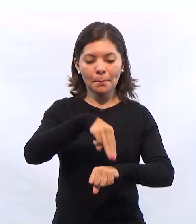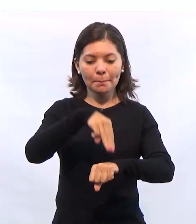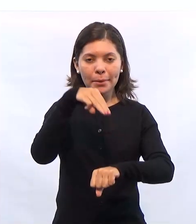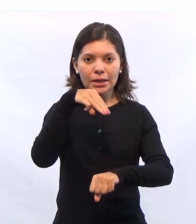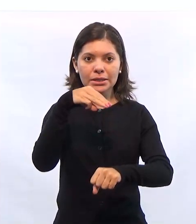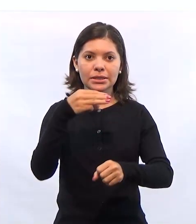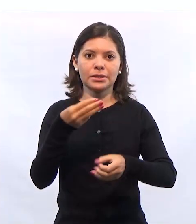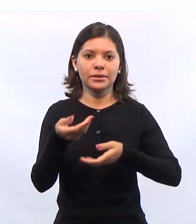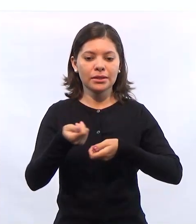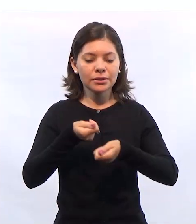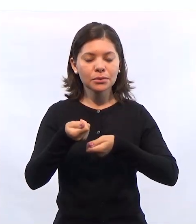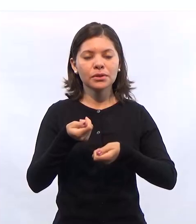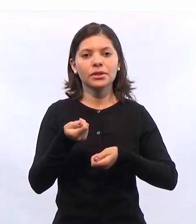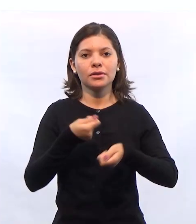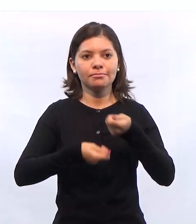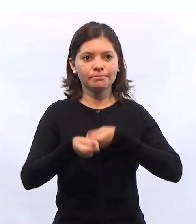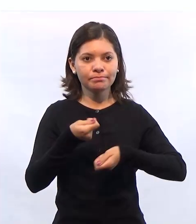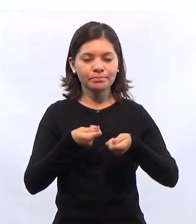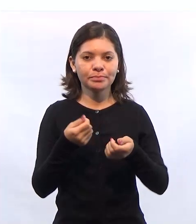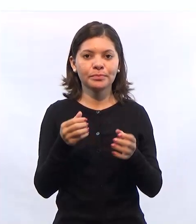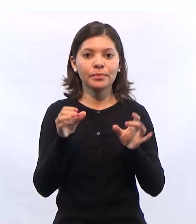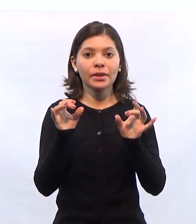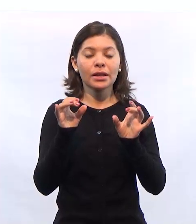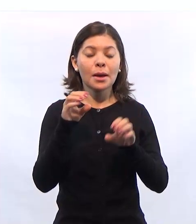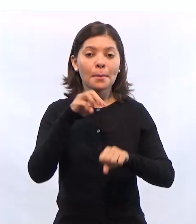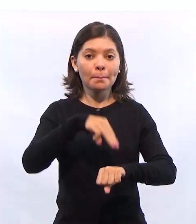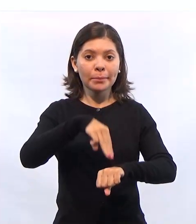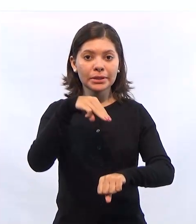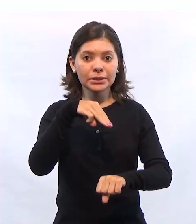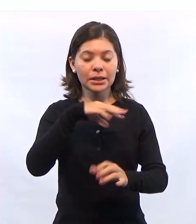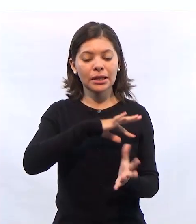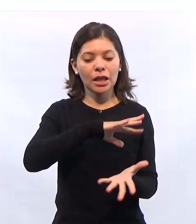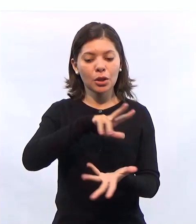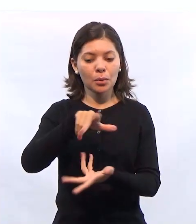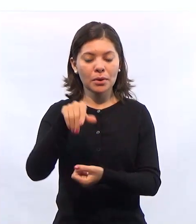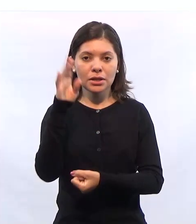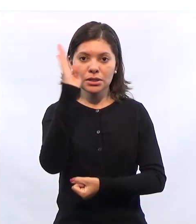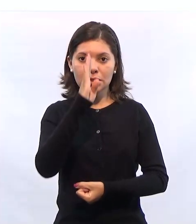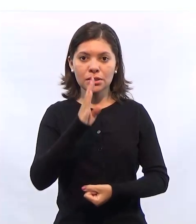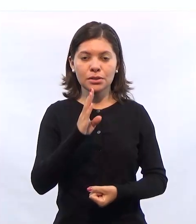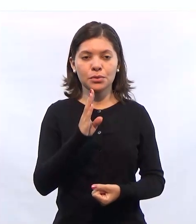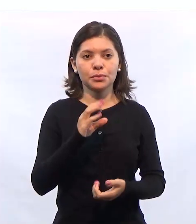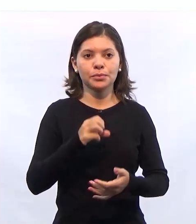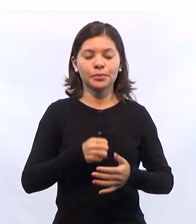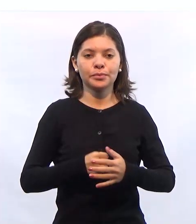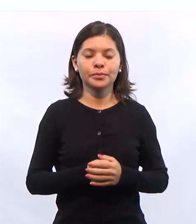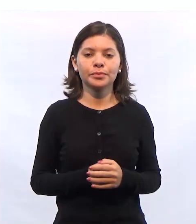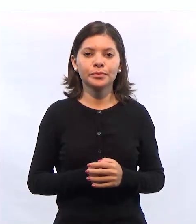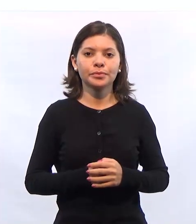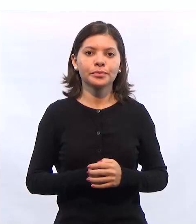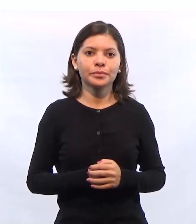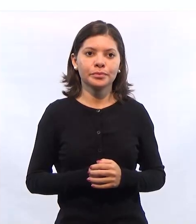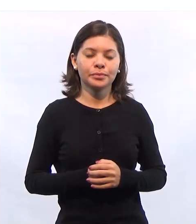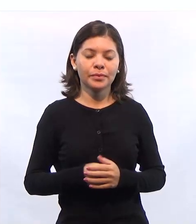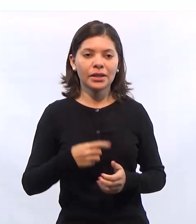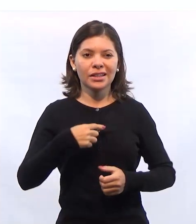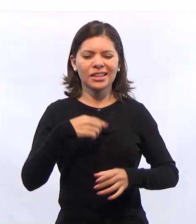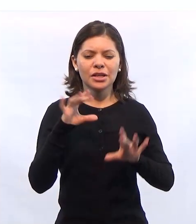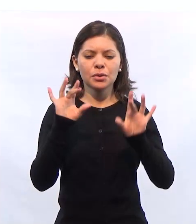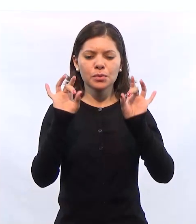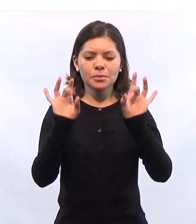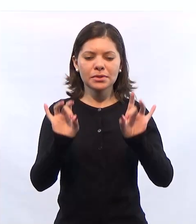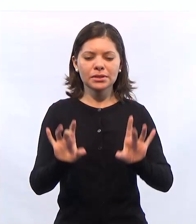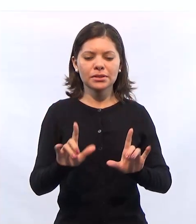em assessoria de administração tá esse mestrado é o mestrado internacional mas no Brasil ele reconhecido como mestre em administração mesmo tenho